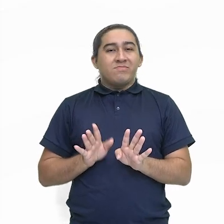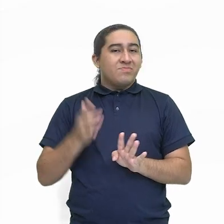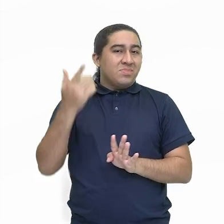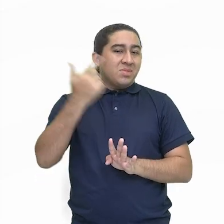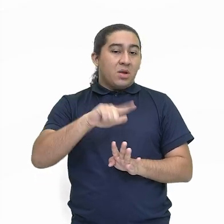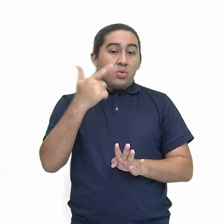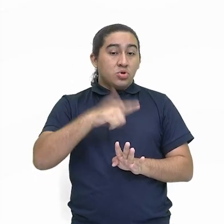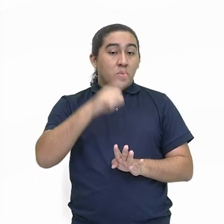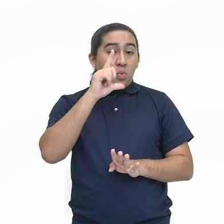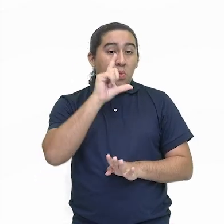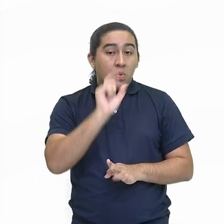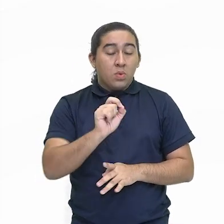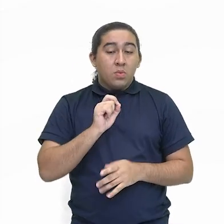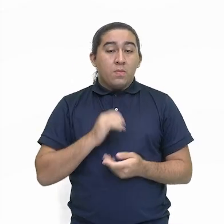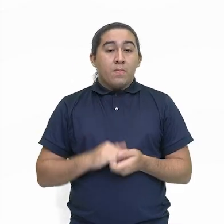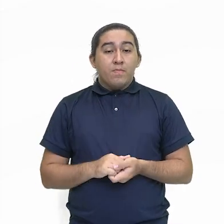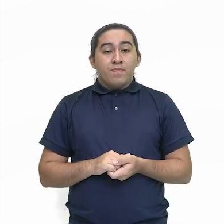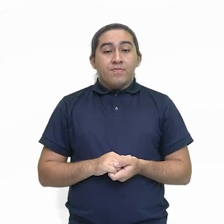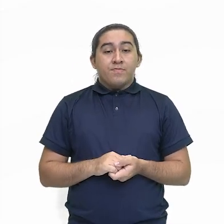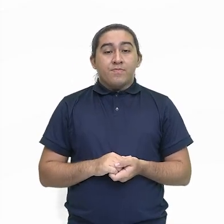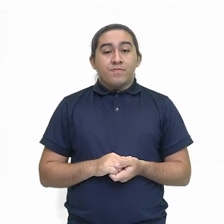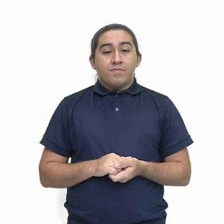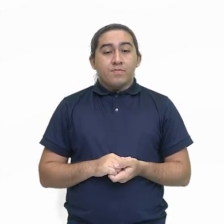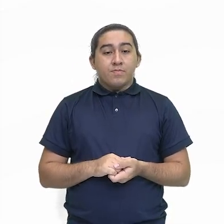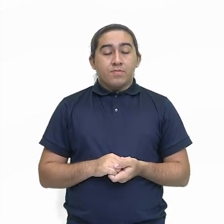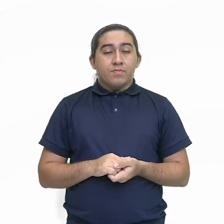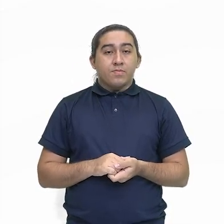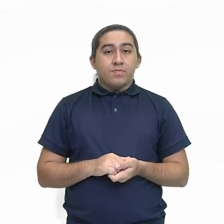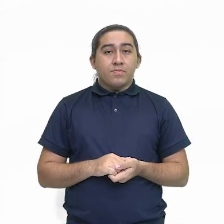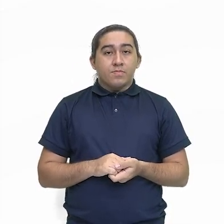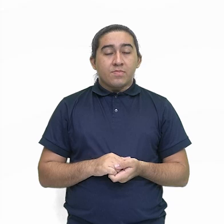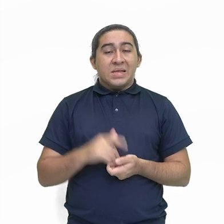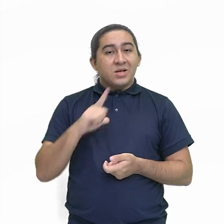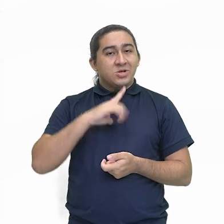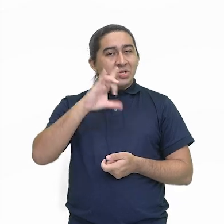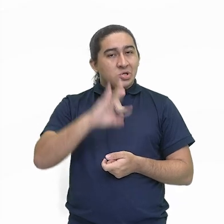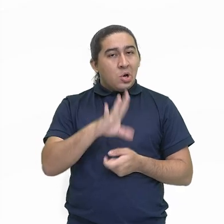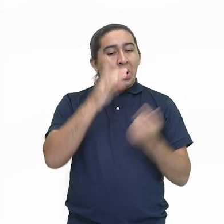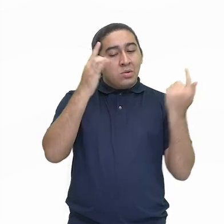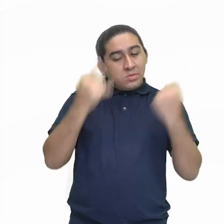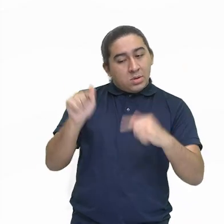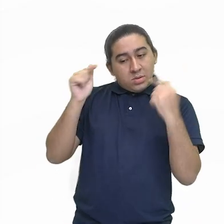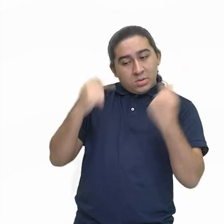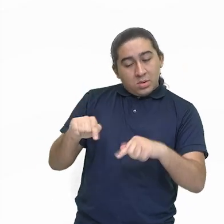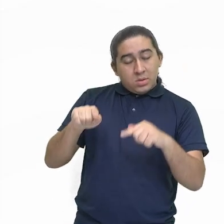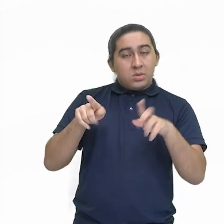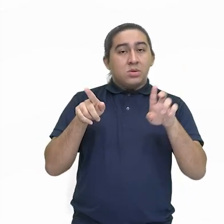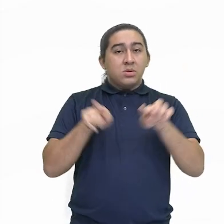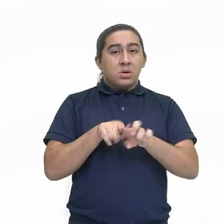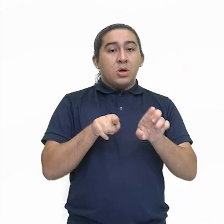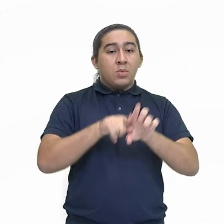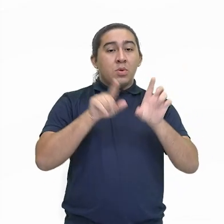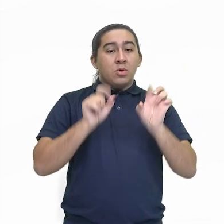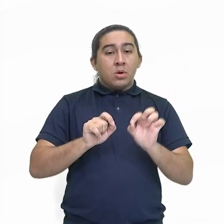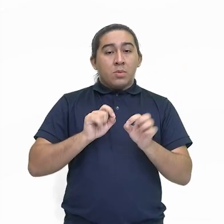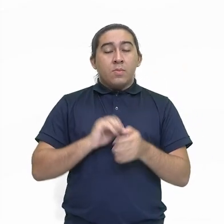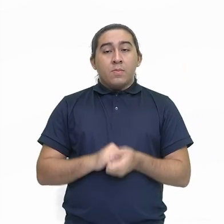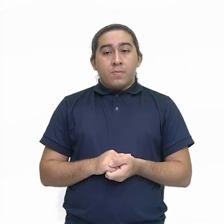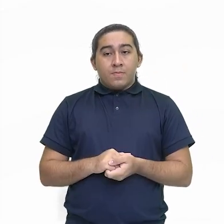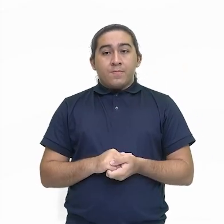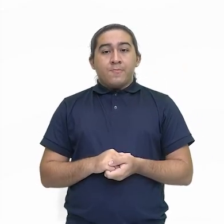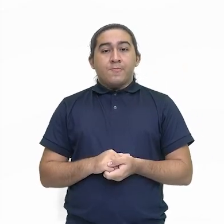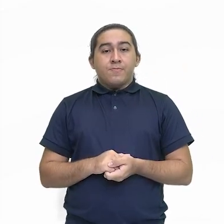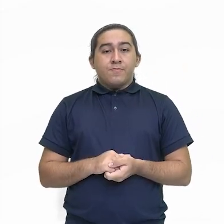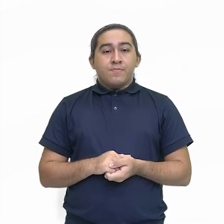gente está vendo aí, houve grandes ameaças, né, houve grande ali